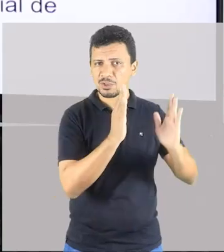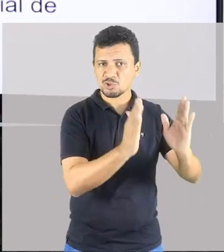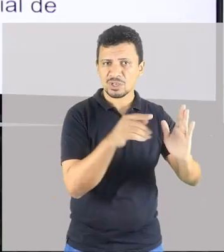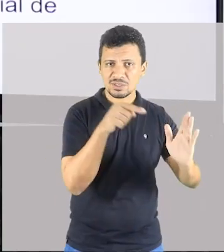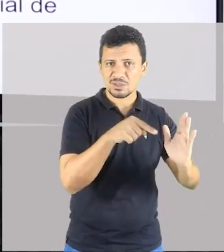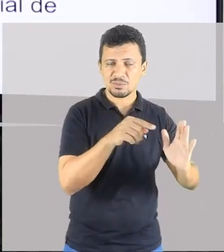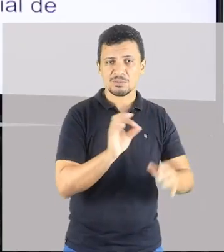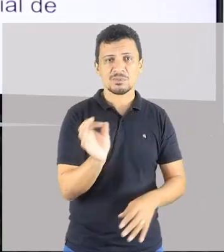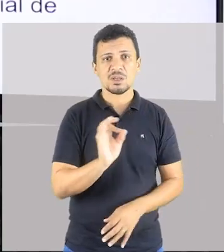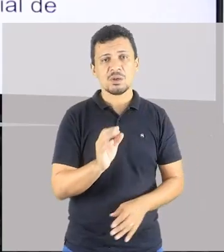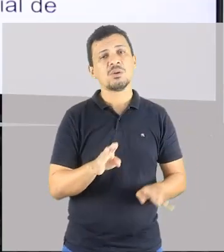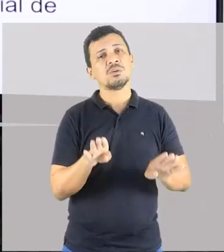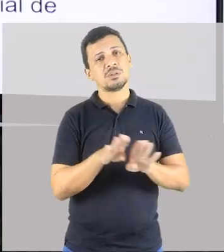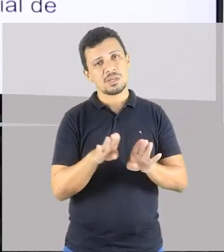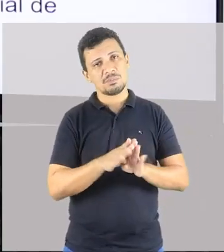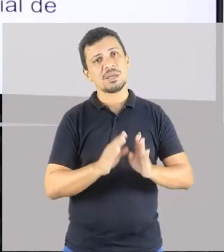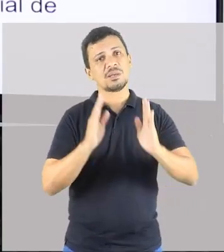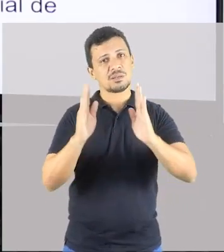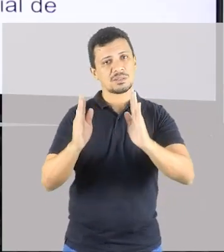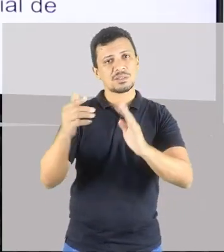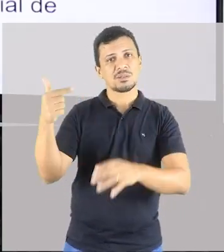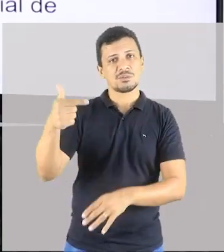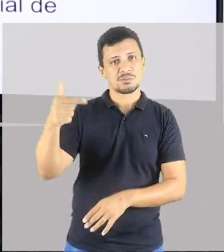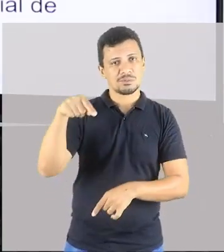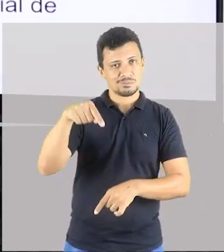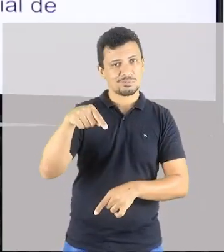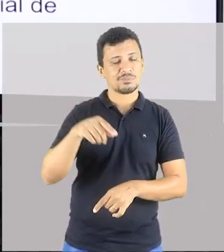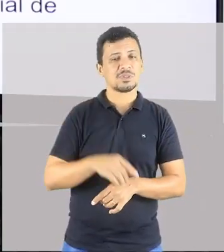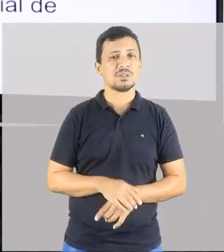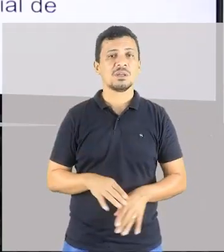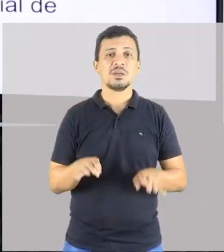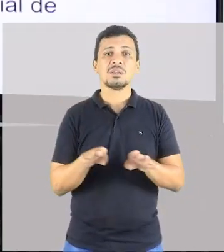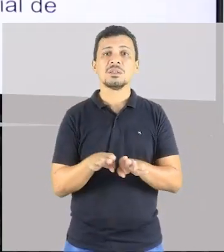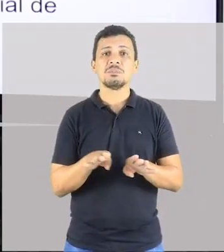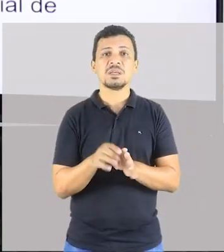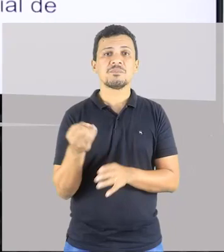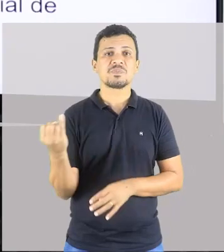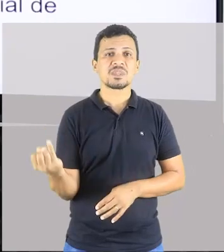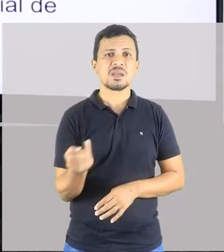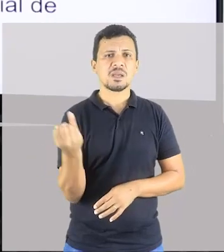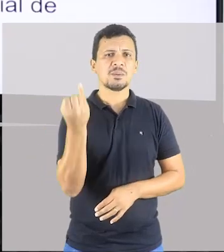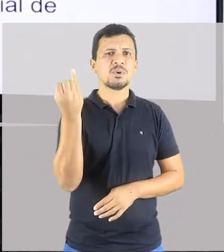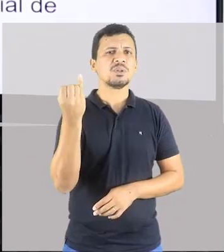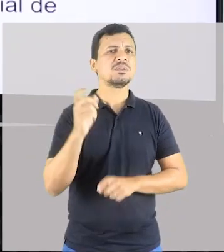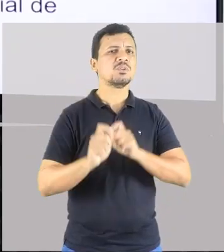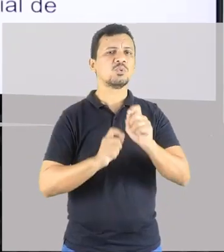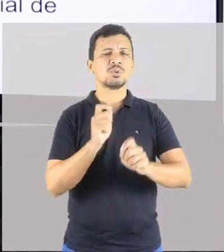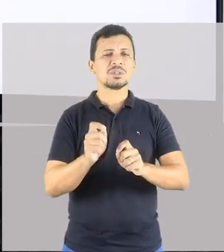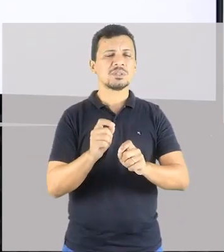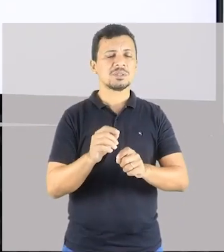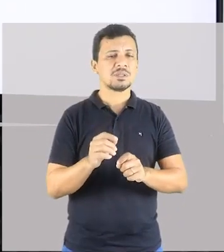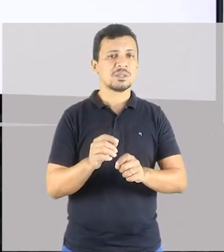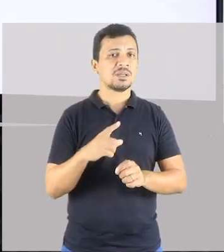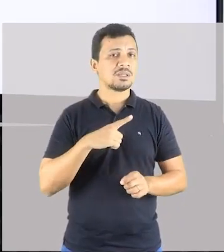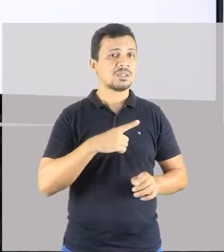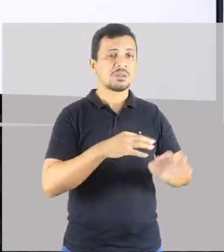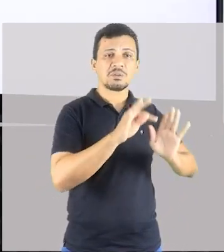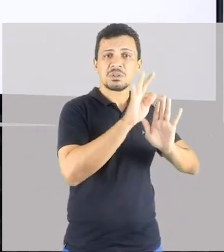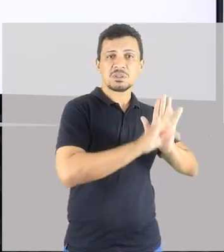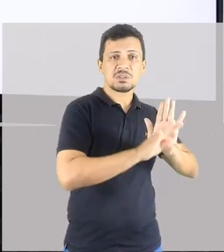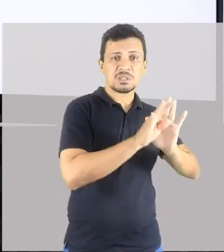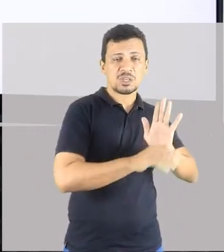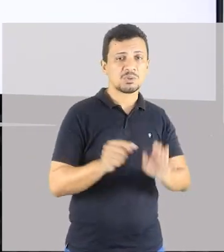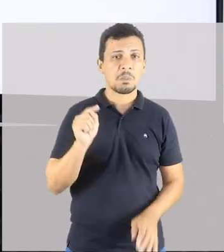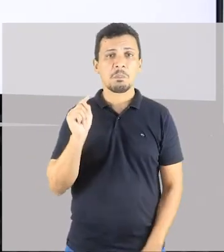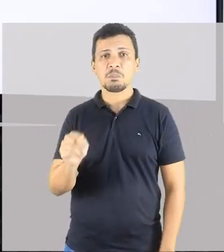também vai associar a segunda geração, tá? E detalhe, nós temos aí a situação do texto, sem a